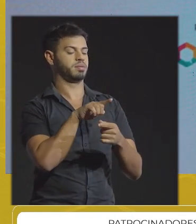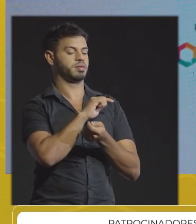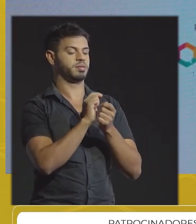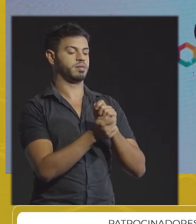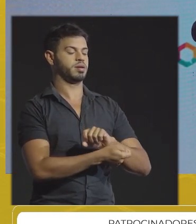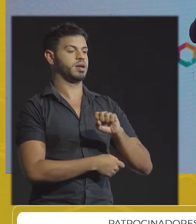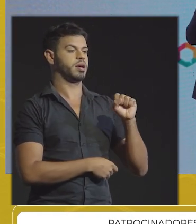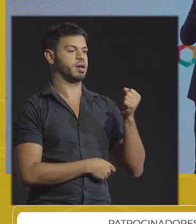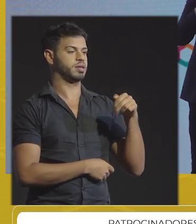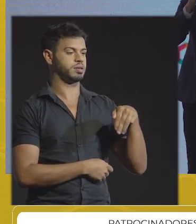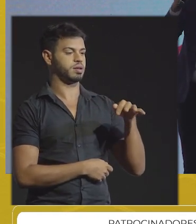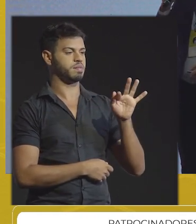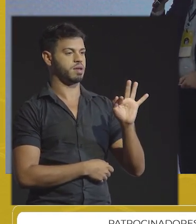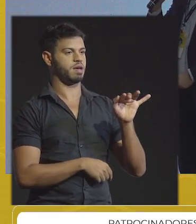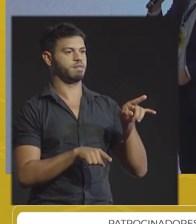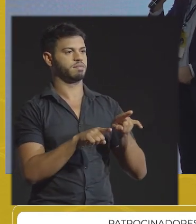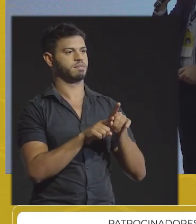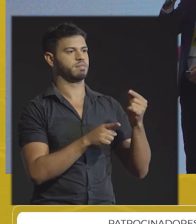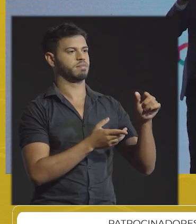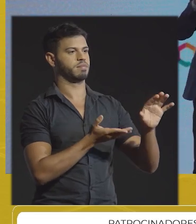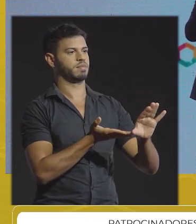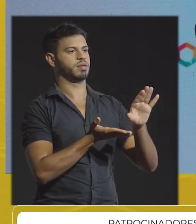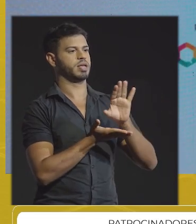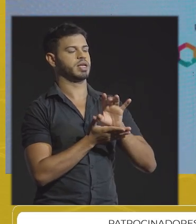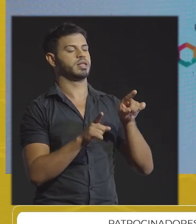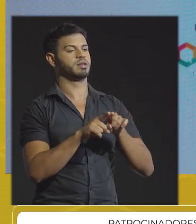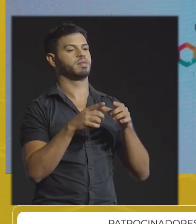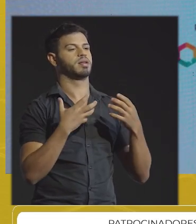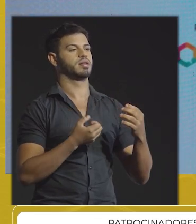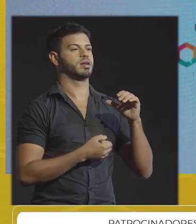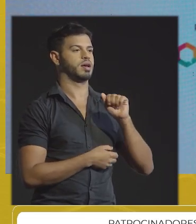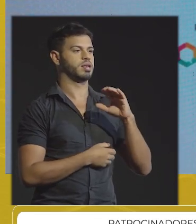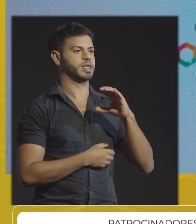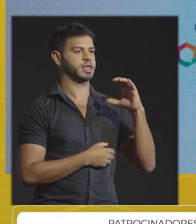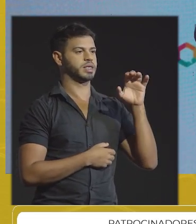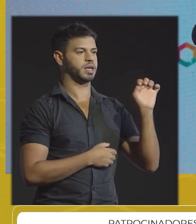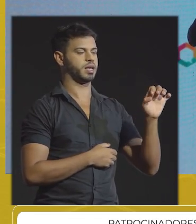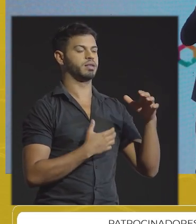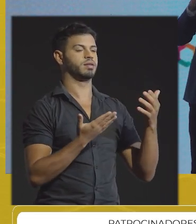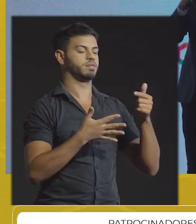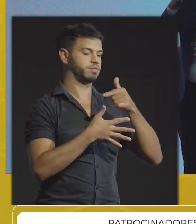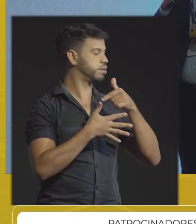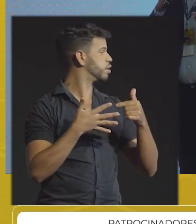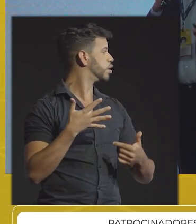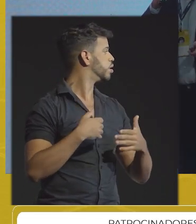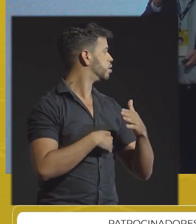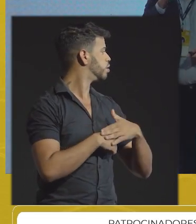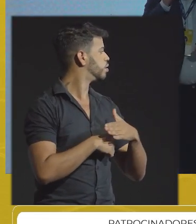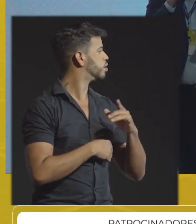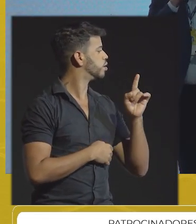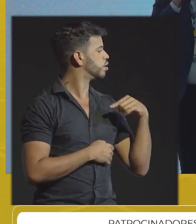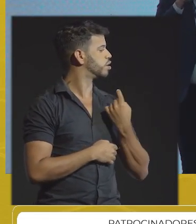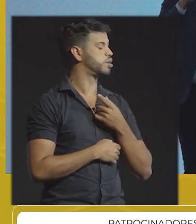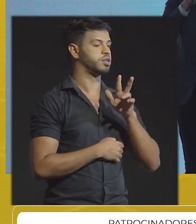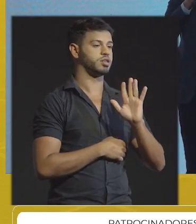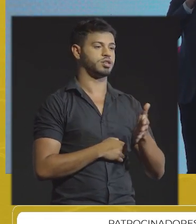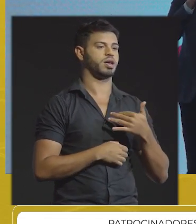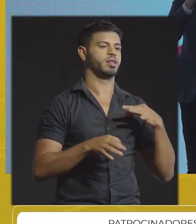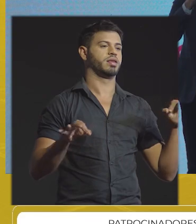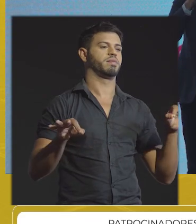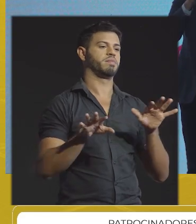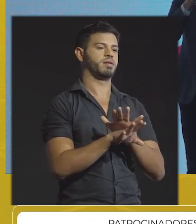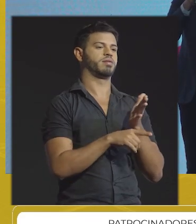smf que é o sistema de medição e faturamento e aderir a CCE basicamente são essas as etapas e a gente tá preparado